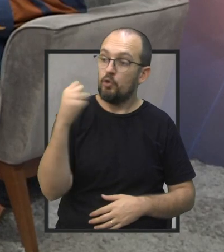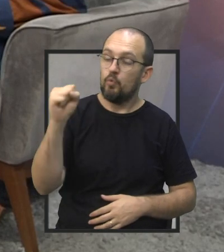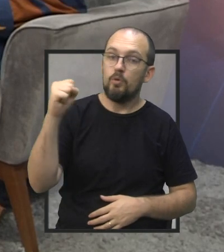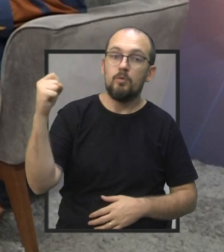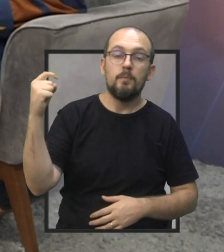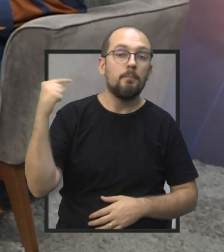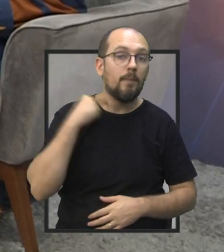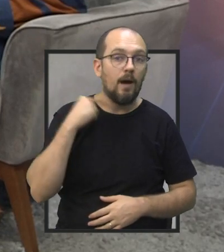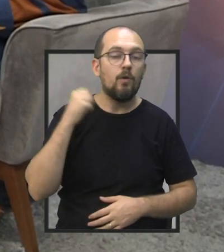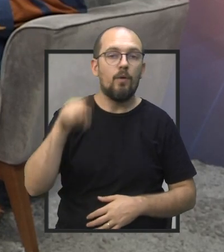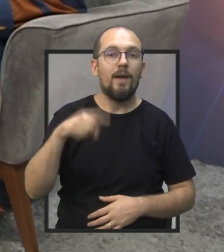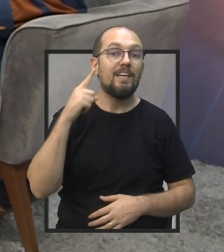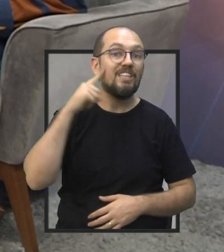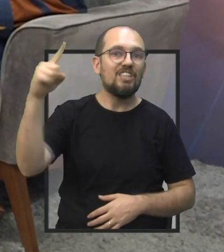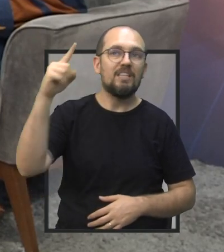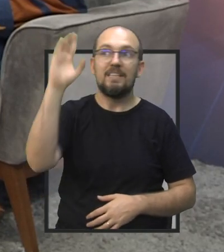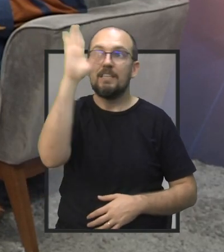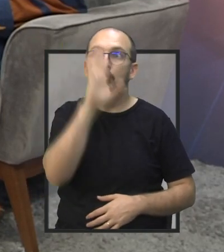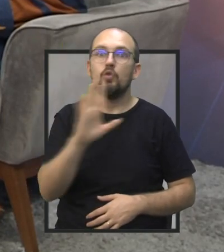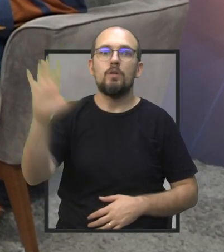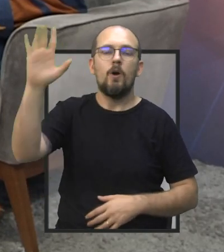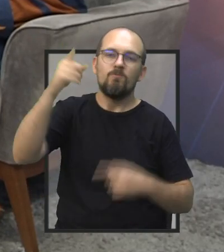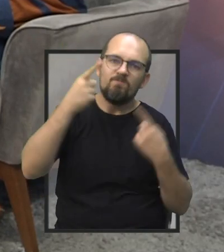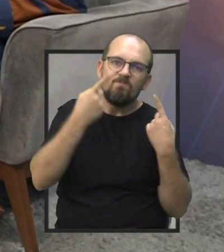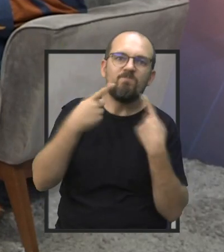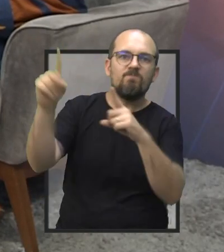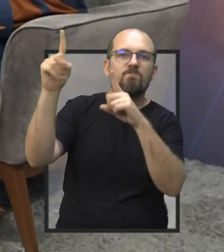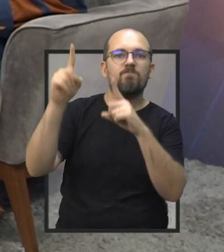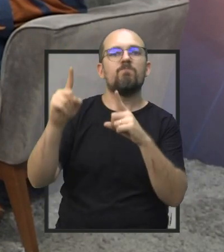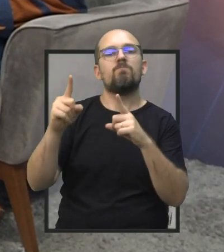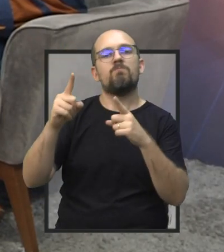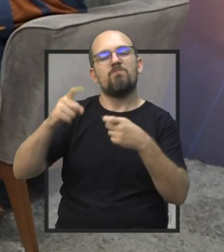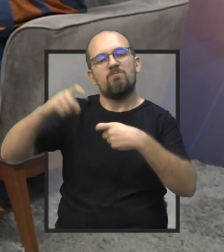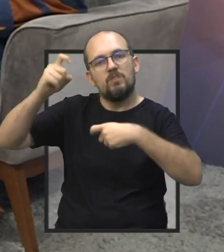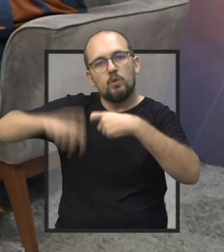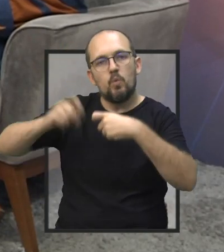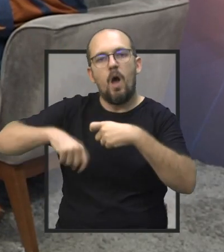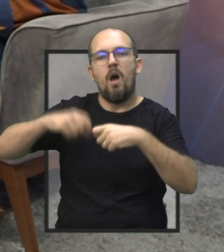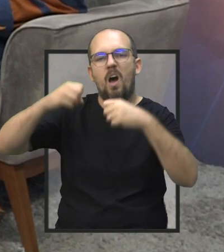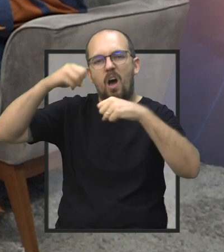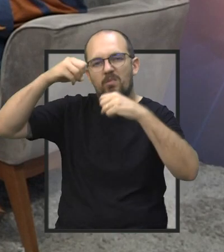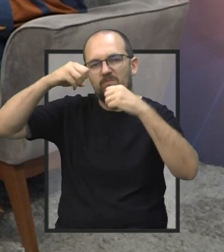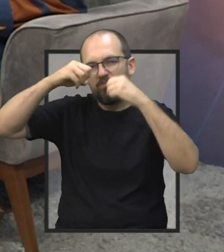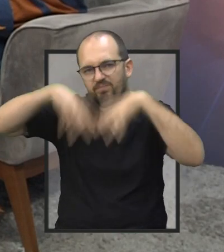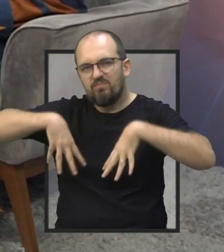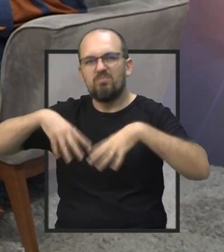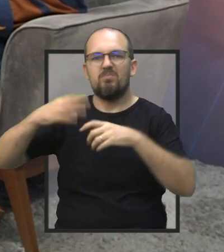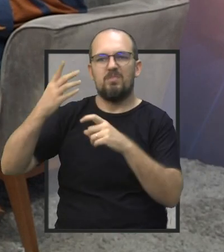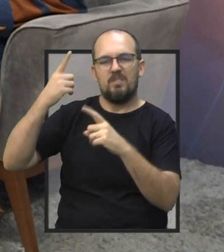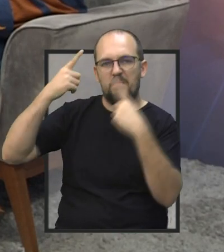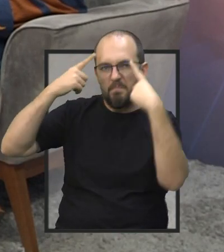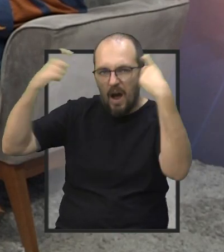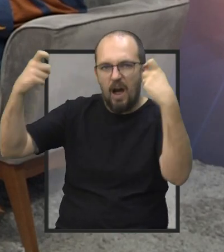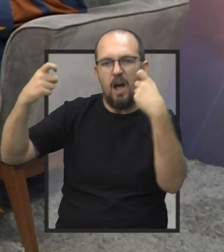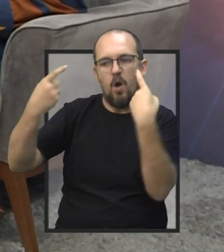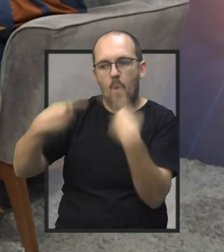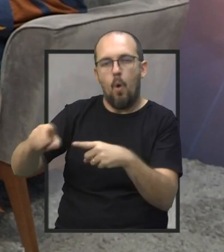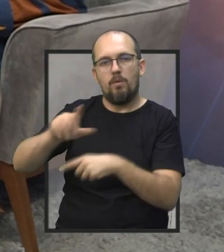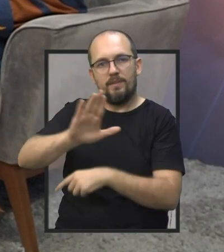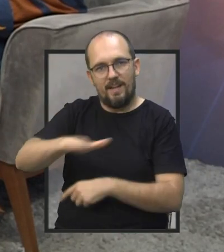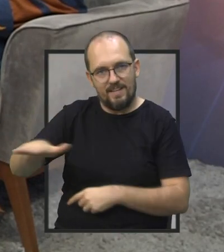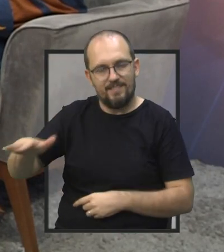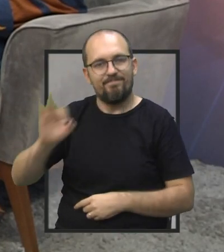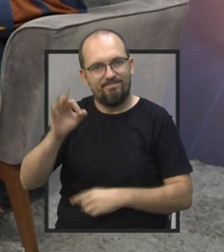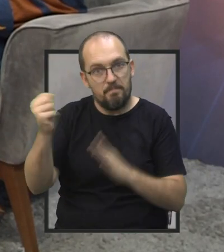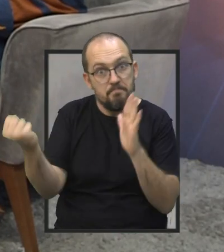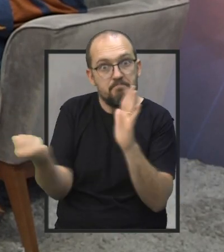Dia Nacional de Combate ao Abuso e à Exploração Sexual Infantil no Brasil, né? É uma data que realmente marca essa questão para que ela